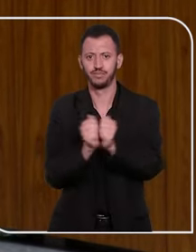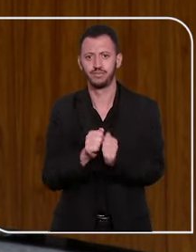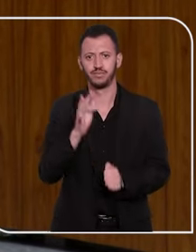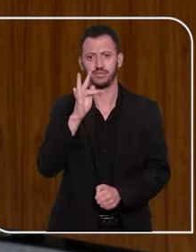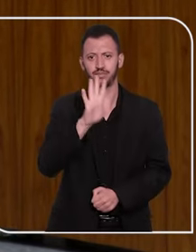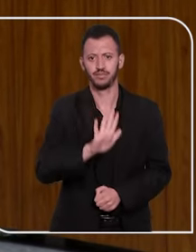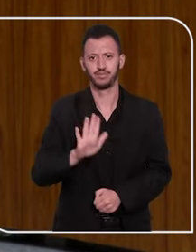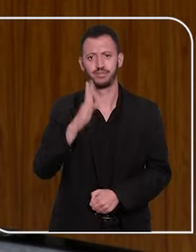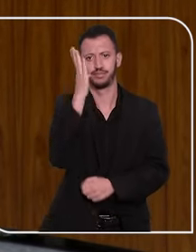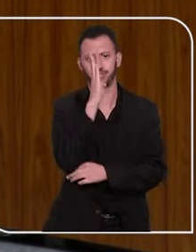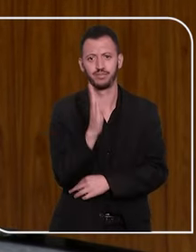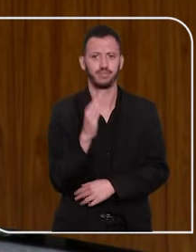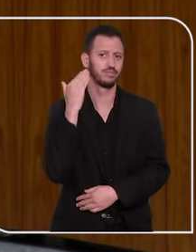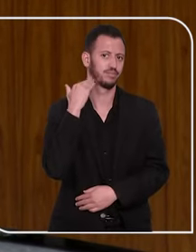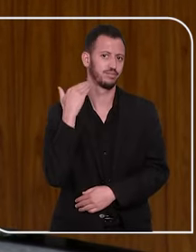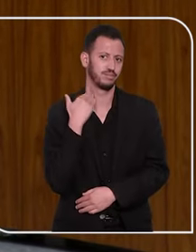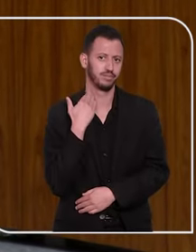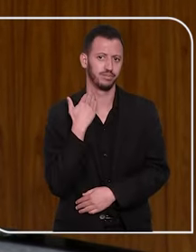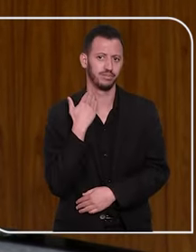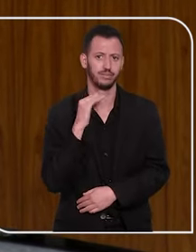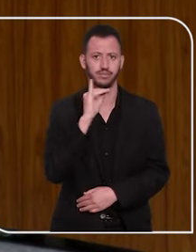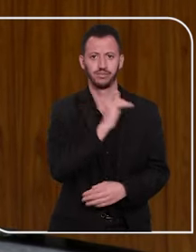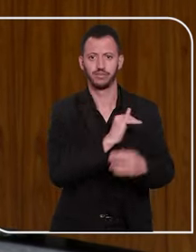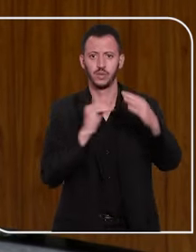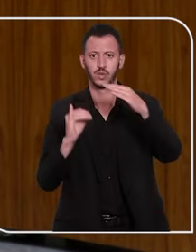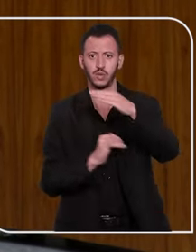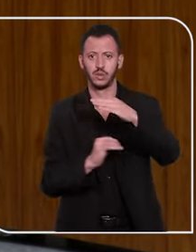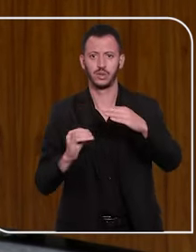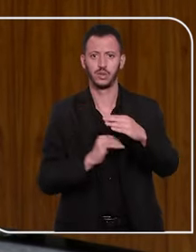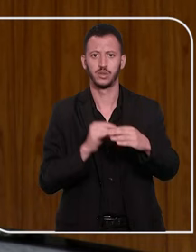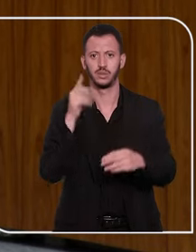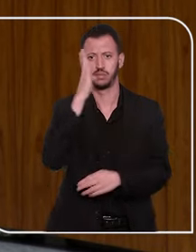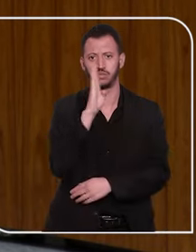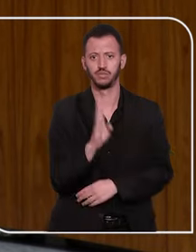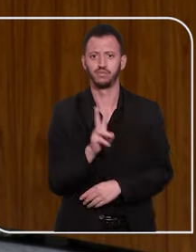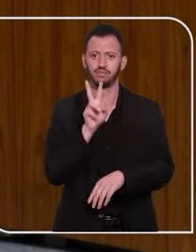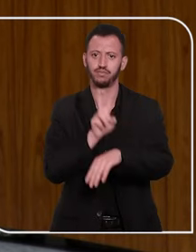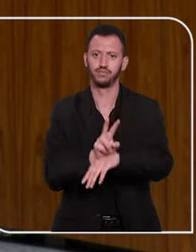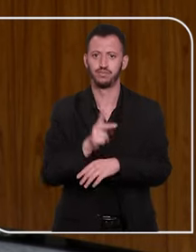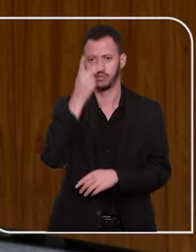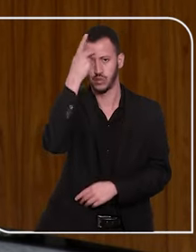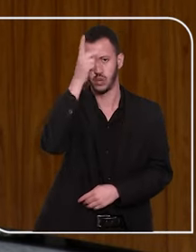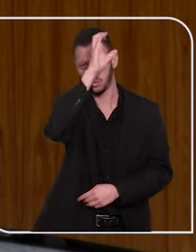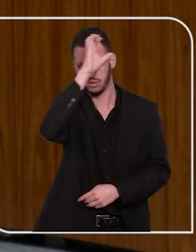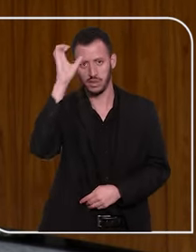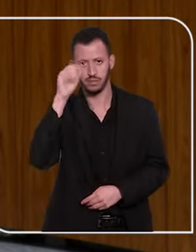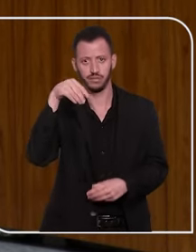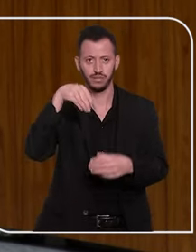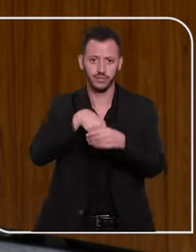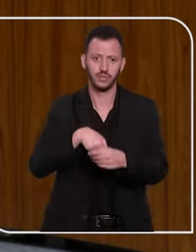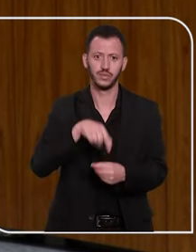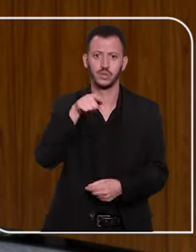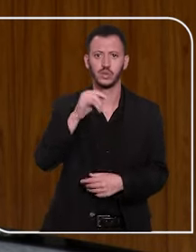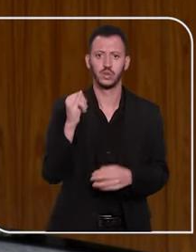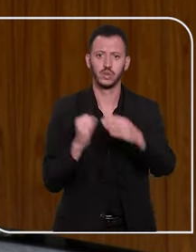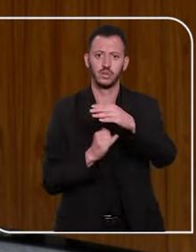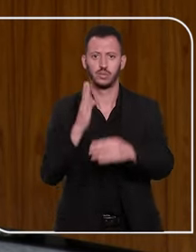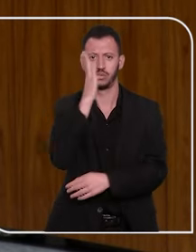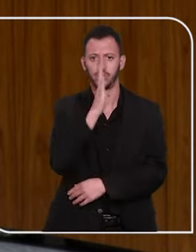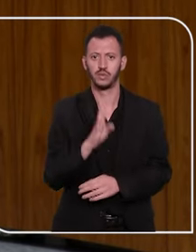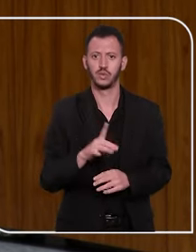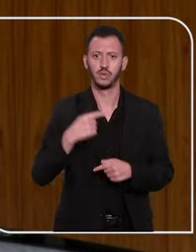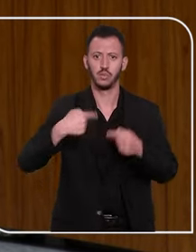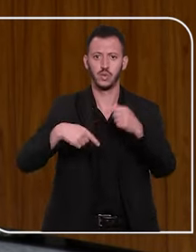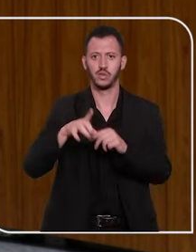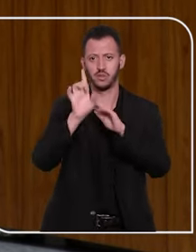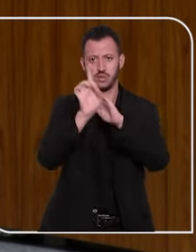a mikuri da Federação Brasileira dos bancos do Instituto Brasileiro de Defesa do Consumidor do Instituto Bras